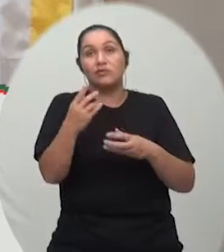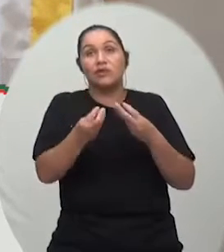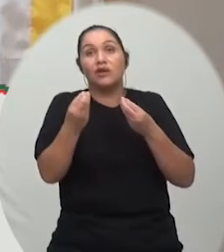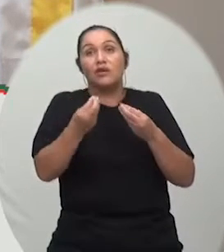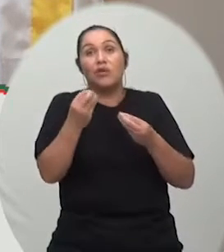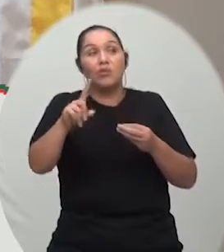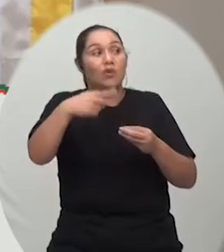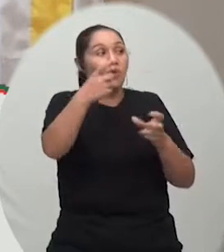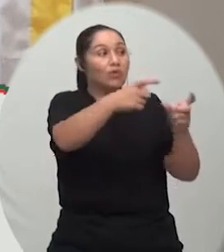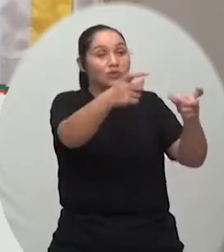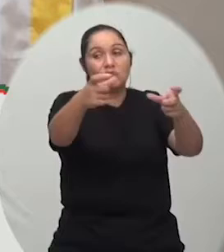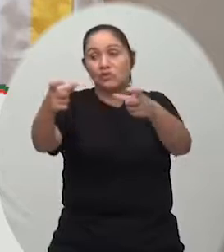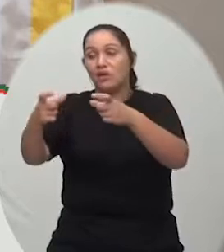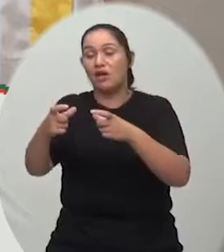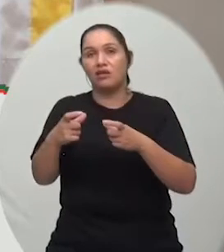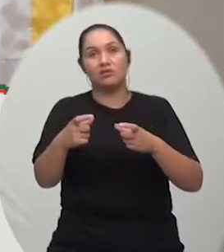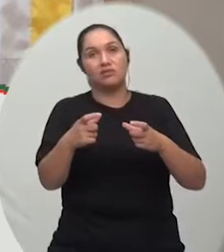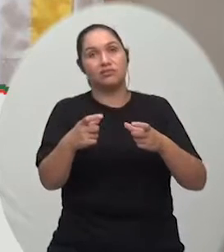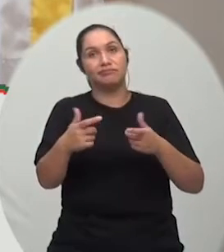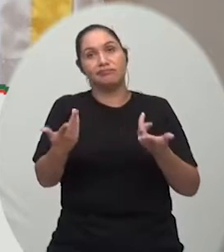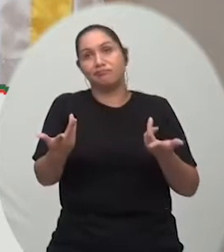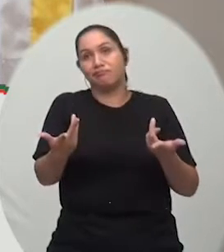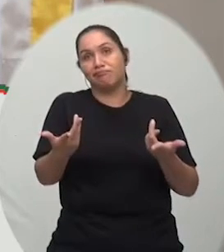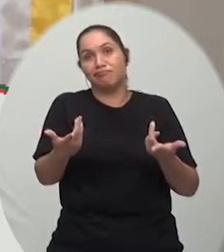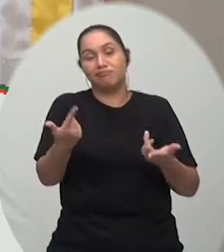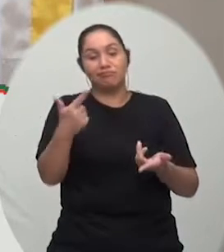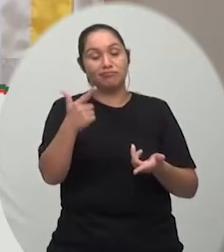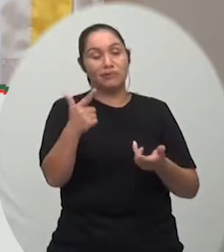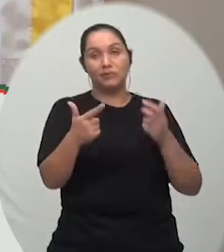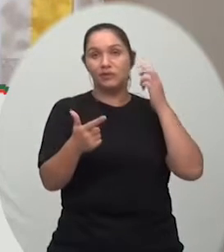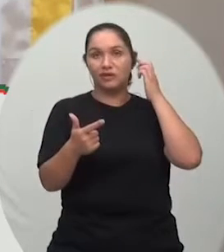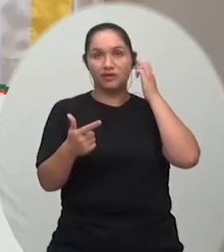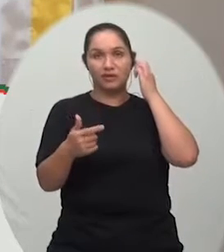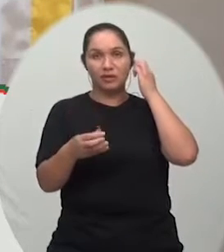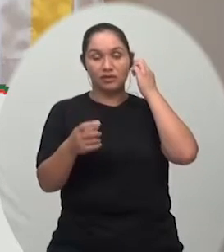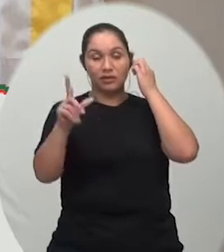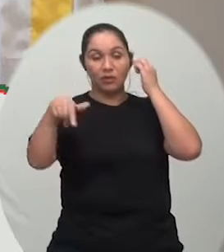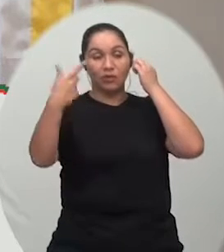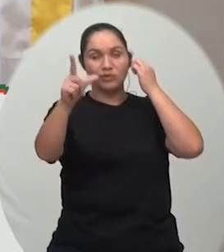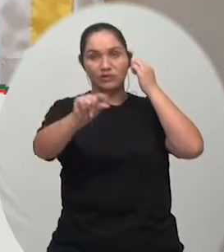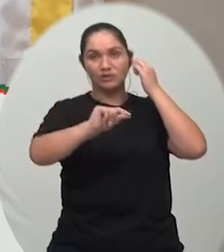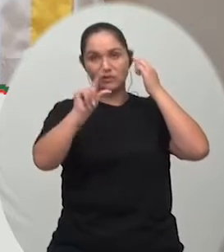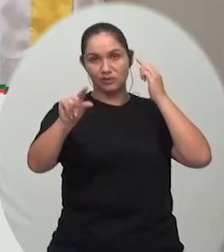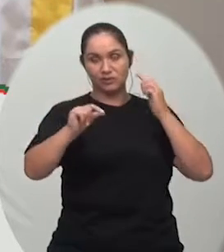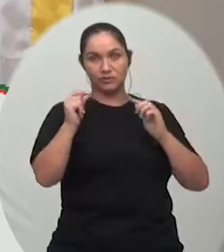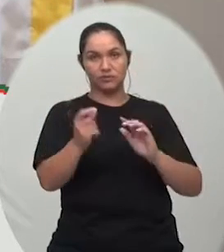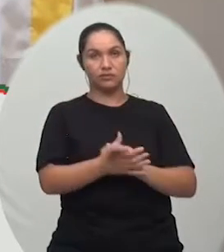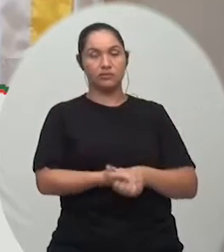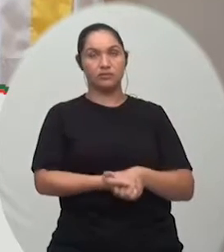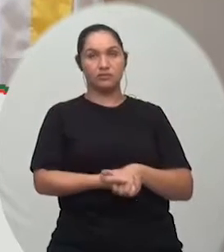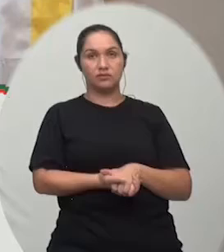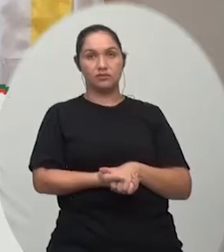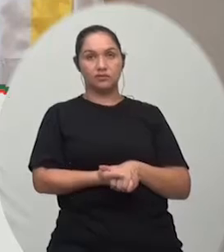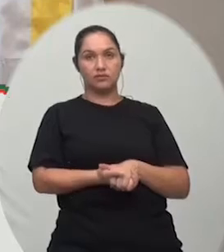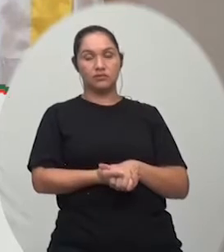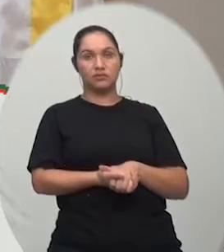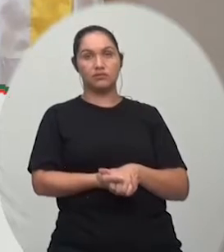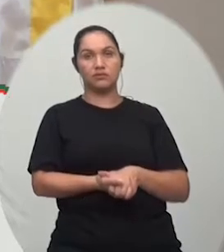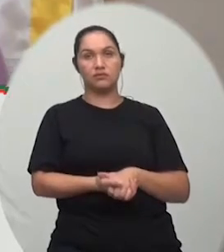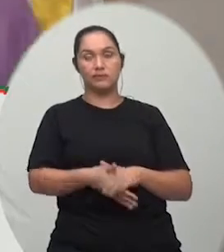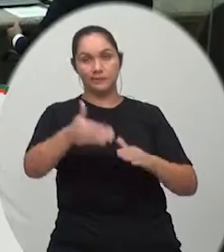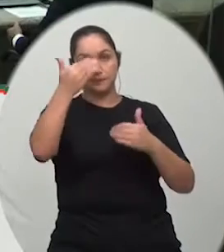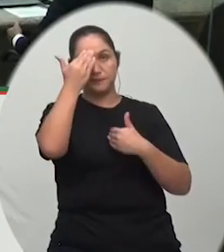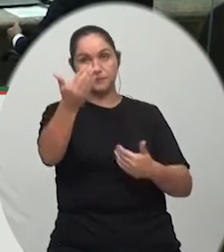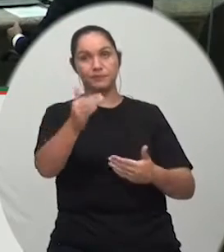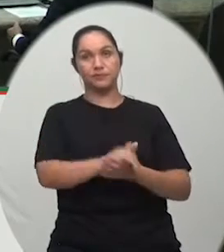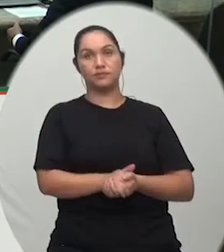dizer, não se coloca uma opção para o cidadão num momento realmente que normalmente é muito delicado para as pessoas.